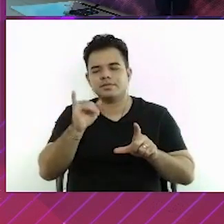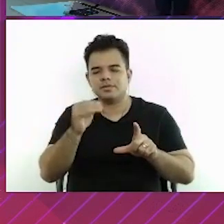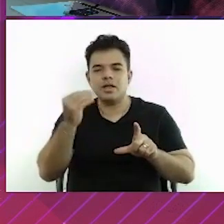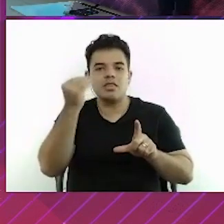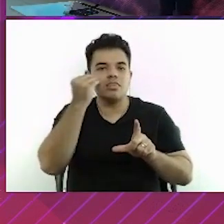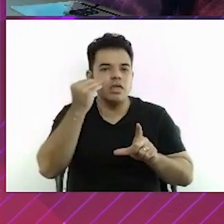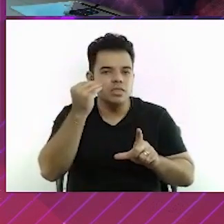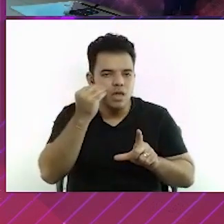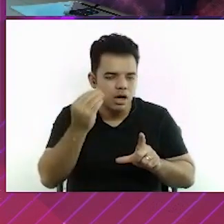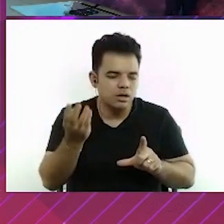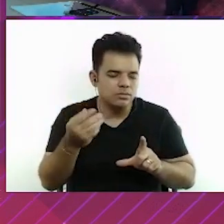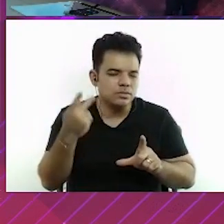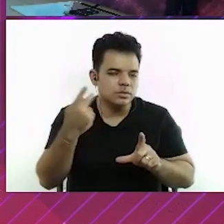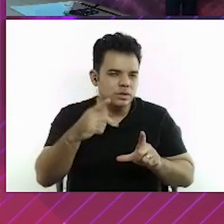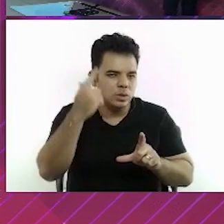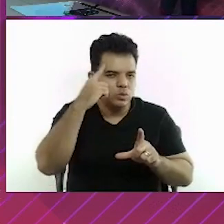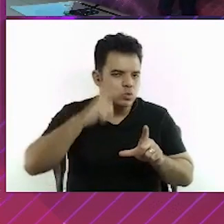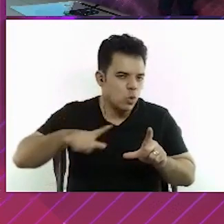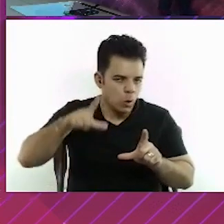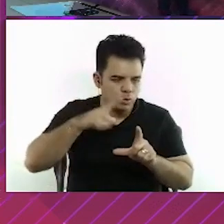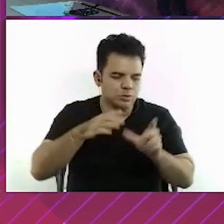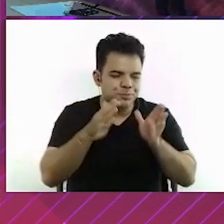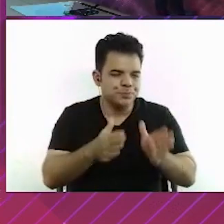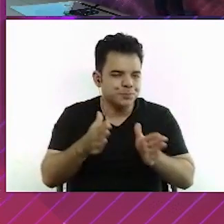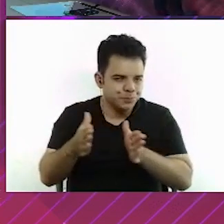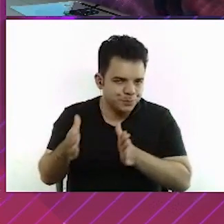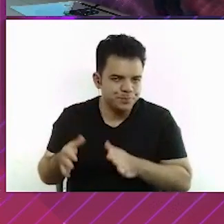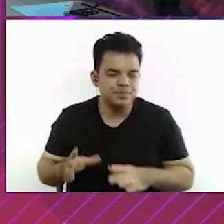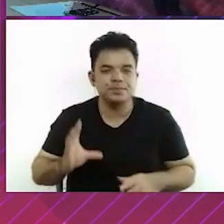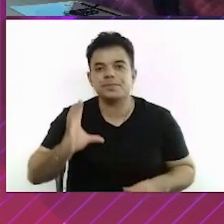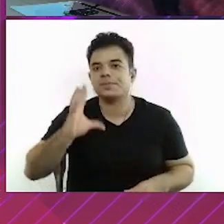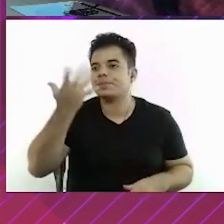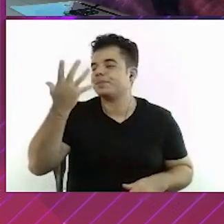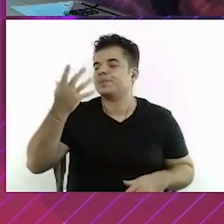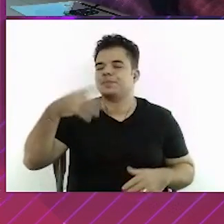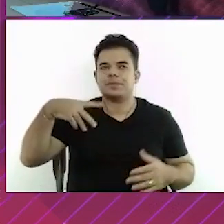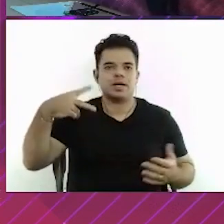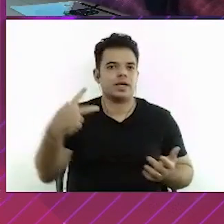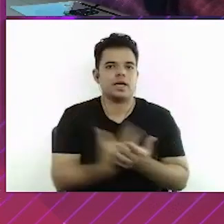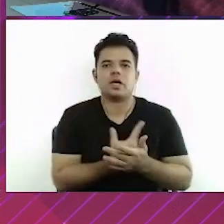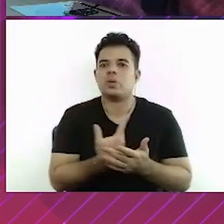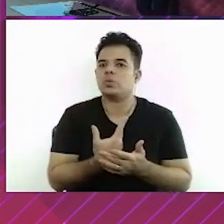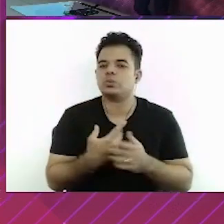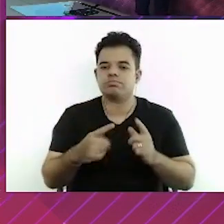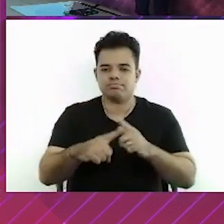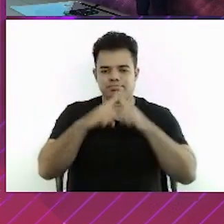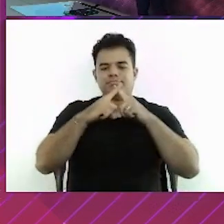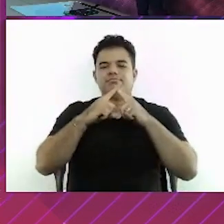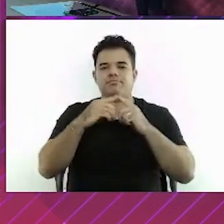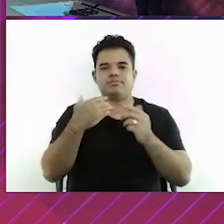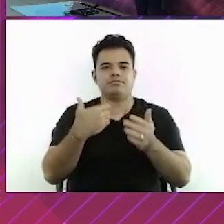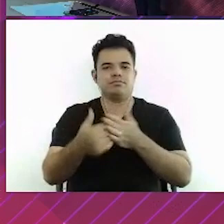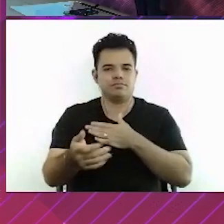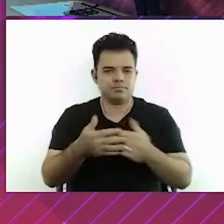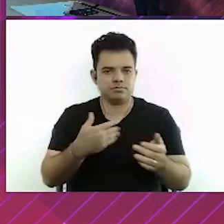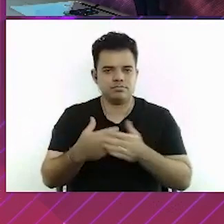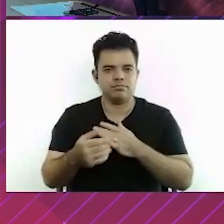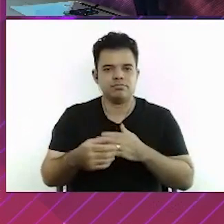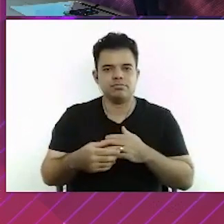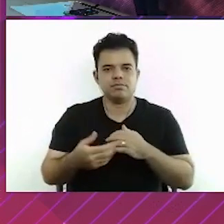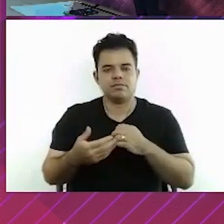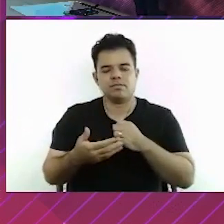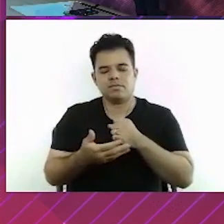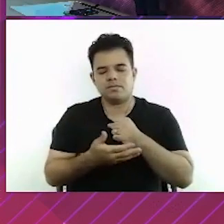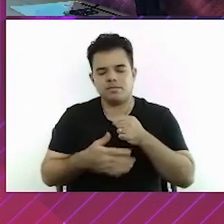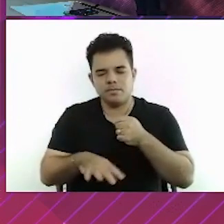processamento. Se der uma falha, der um erro por algum motivo qualquer, você pode mandar um basic NAC, que é um